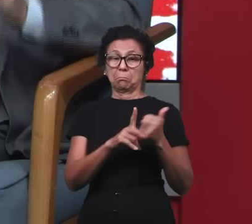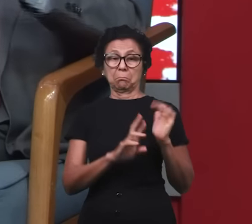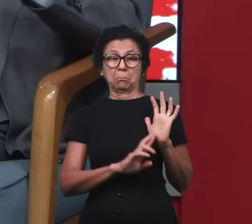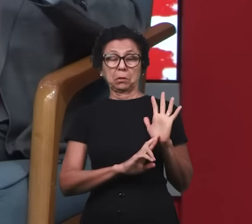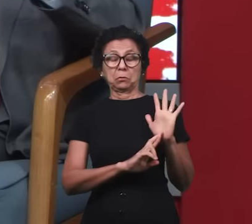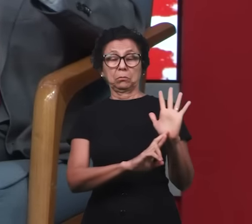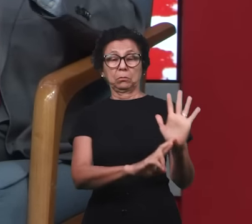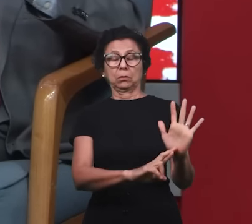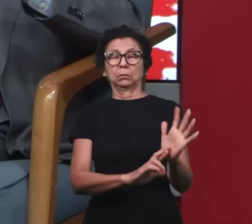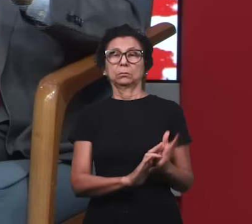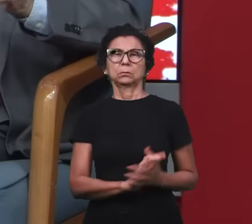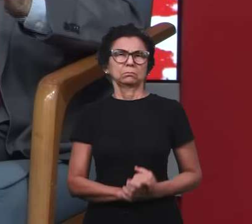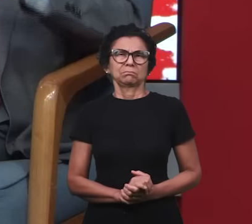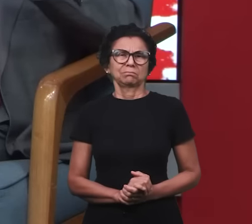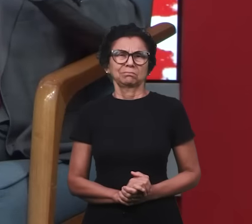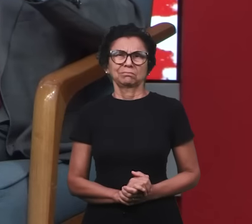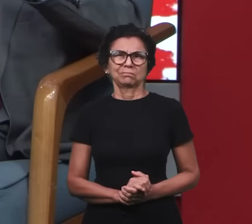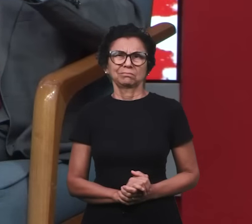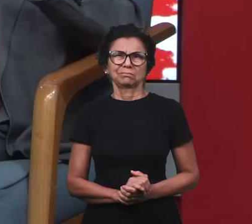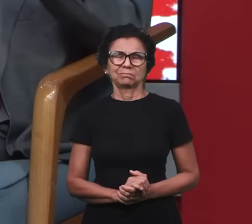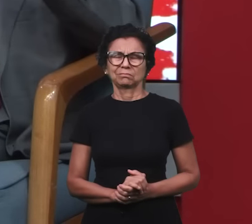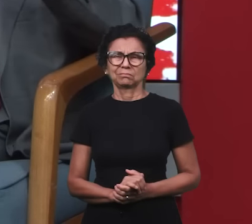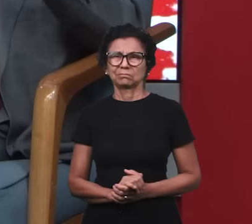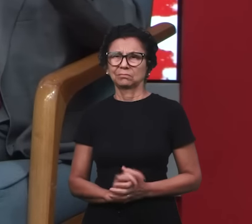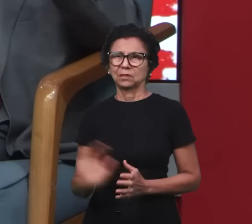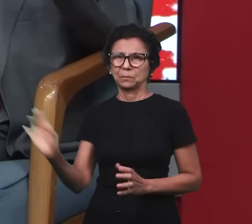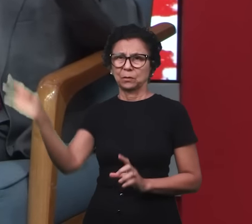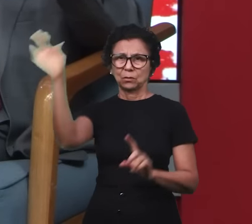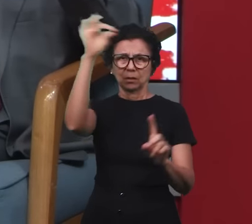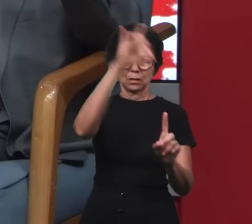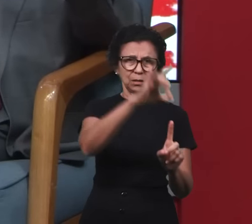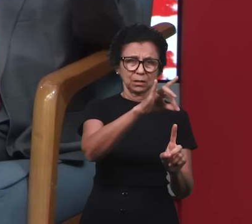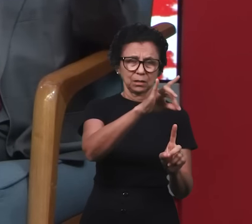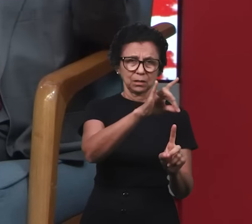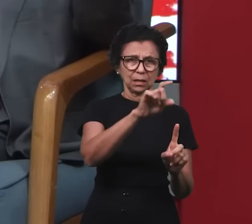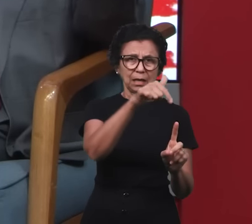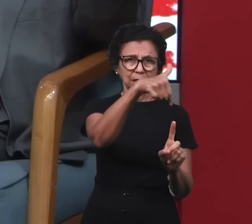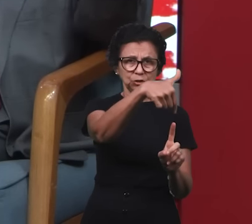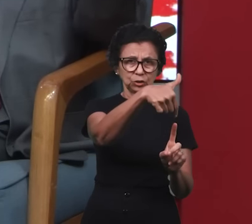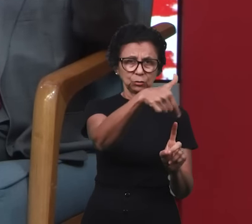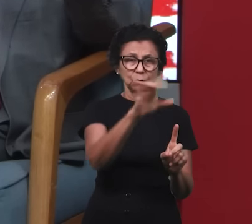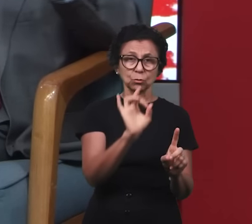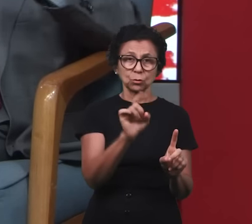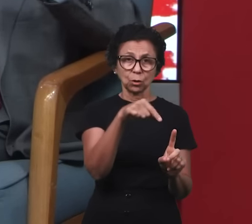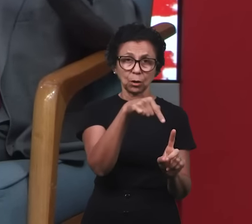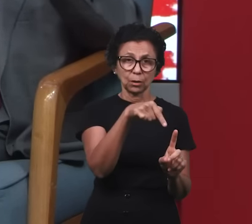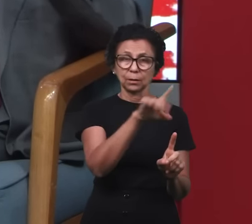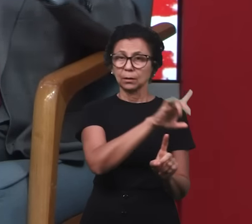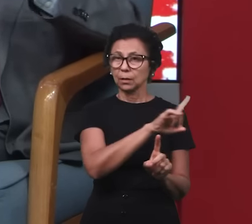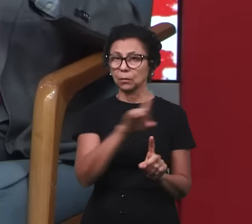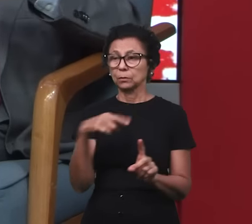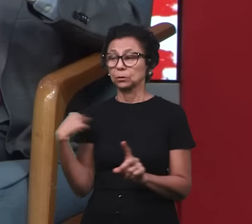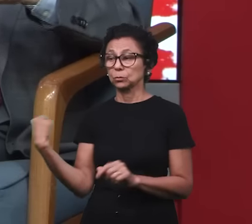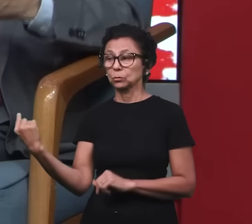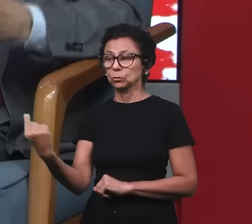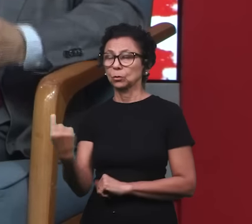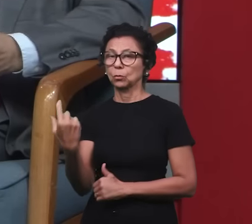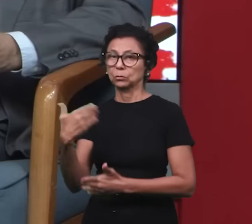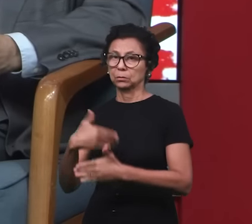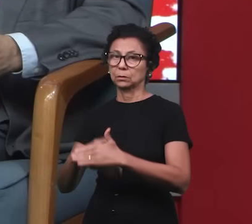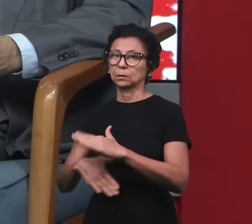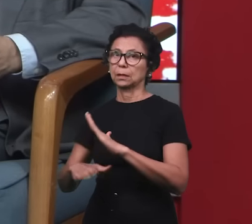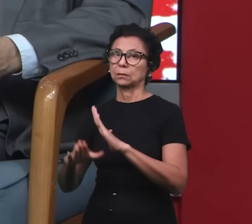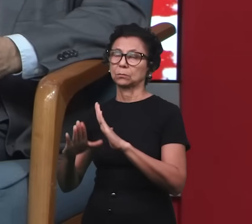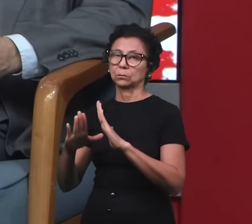O Espírito Santo não veio sobre Pedro, o Espírito Santo veio sobre toda a igreja. Então, quando